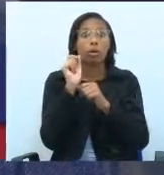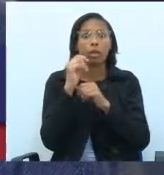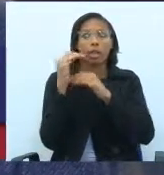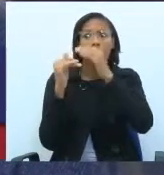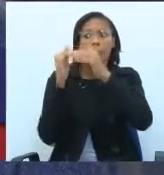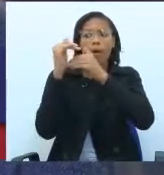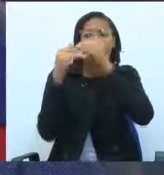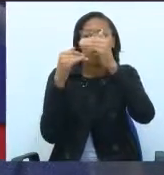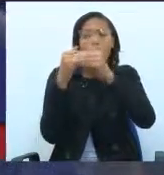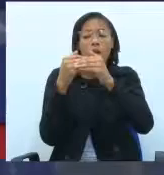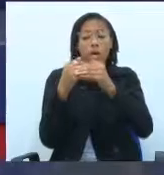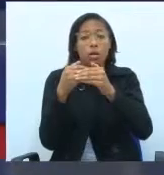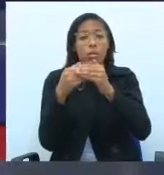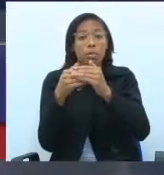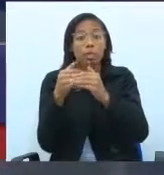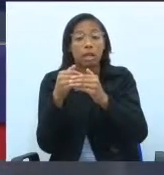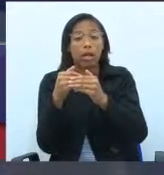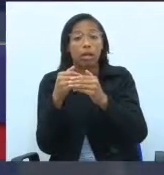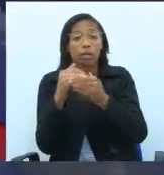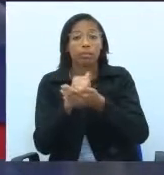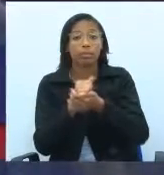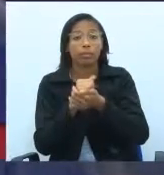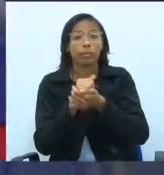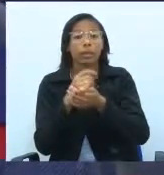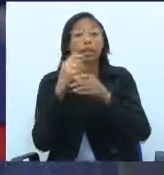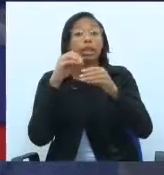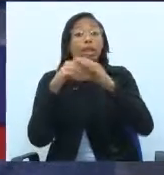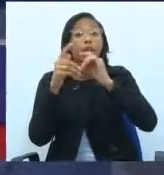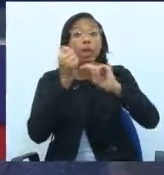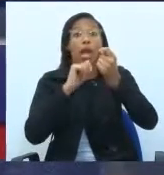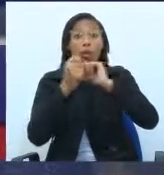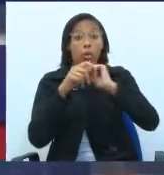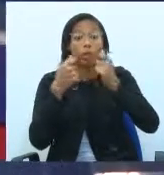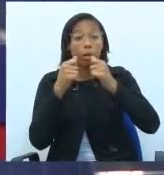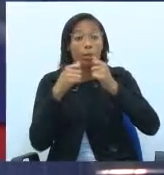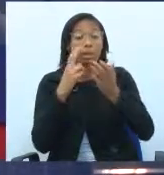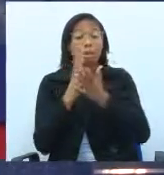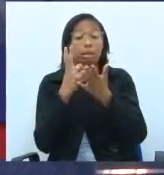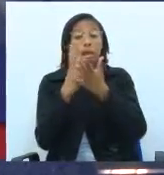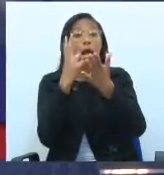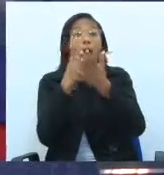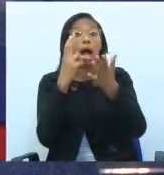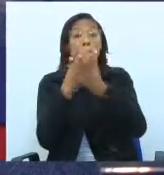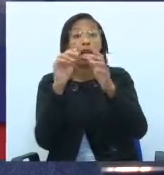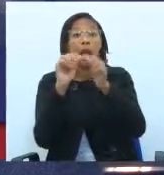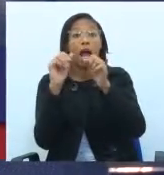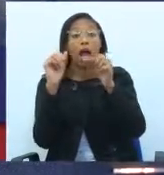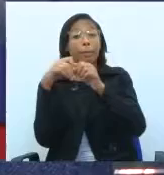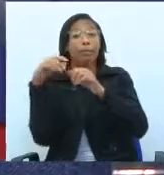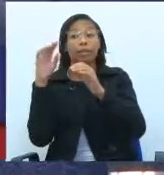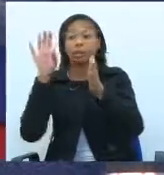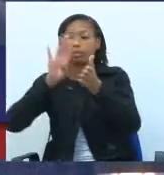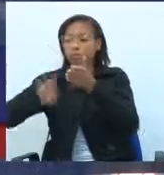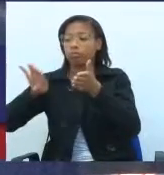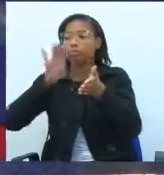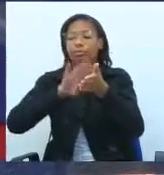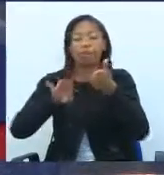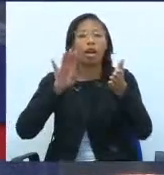para frente um cenário, se o cenário econômico não se reverter, a gente vai ter que continuar a fazer cortes, a gente